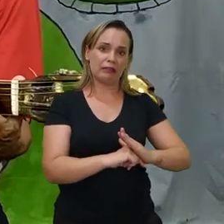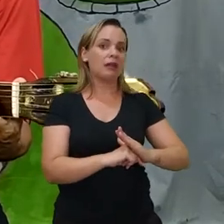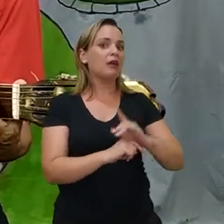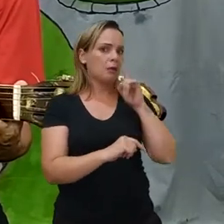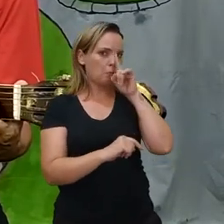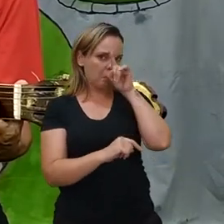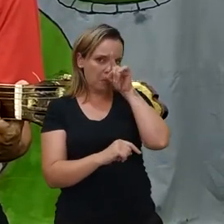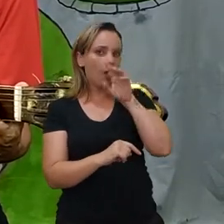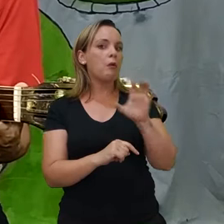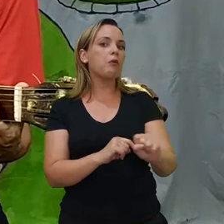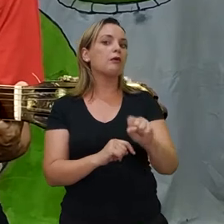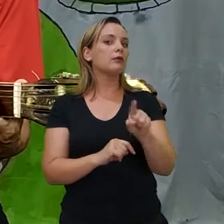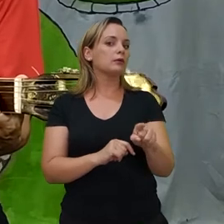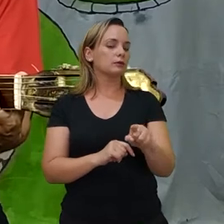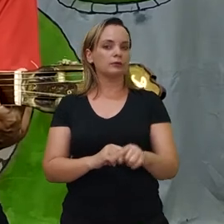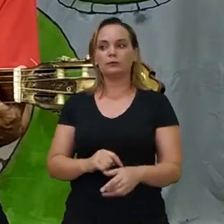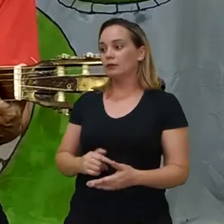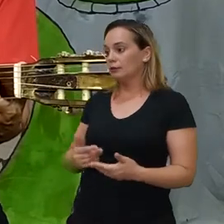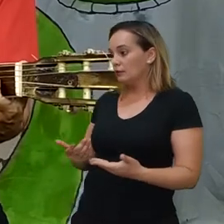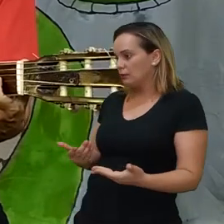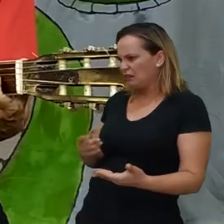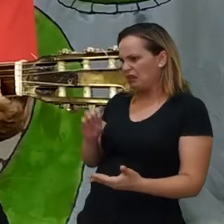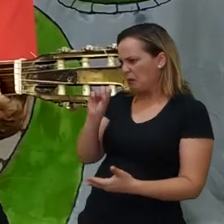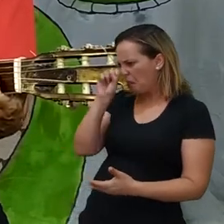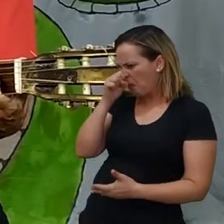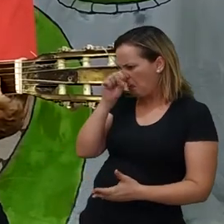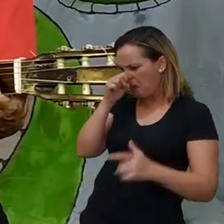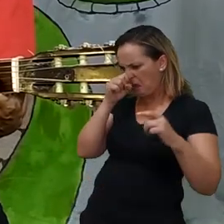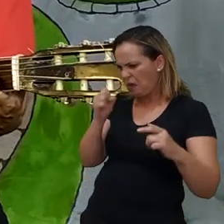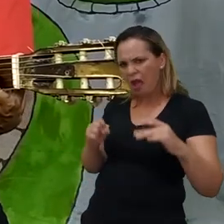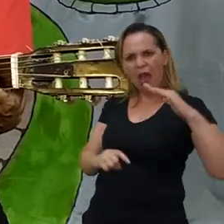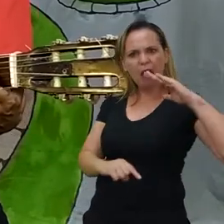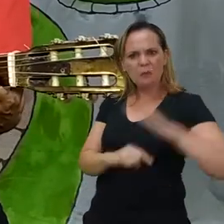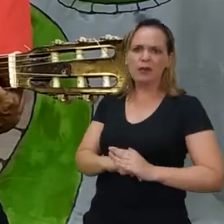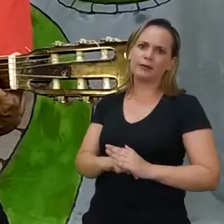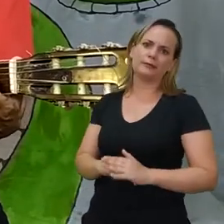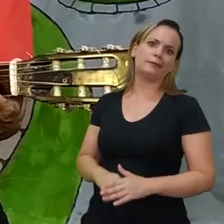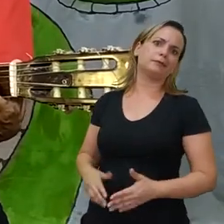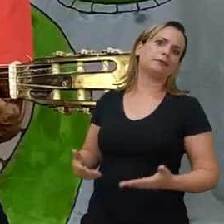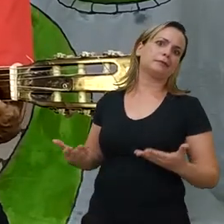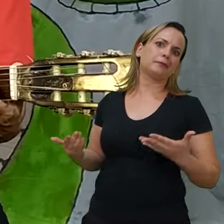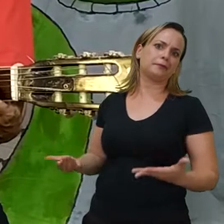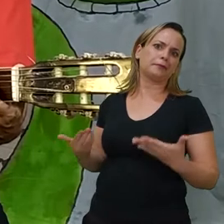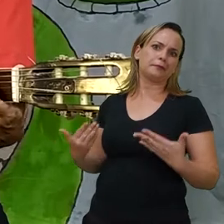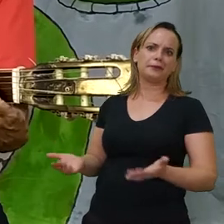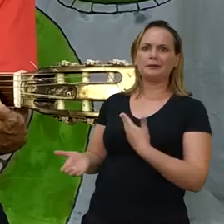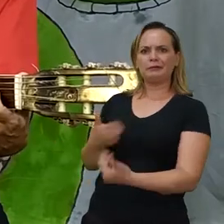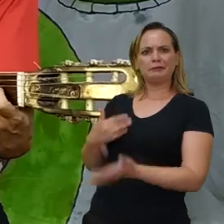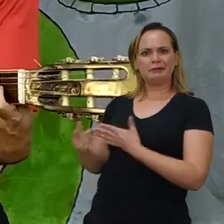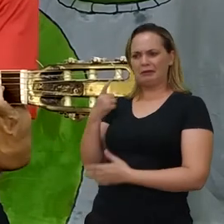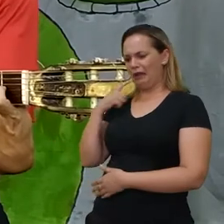pegar. Desde quando ratoeira pega porquinho? Era só o que me faltava, que ratinho